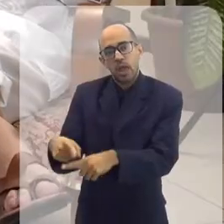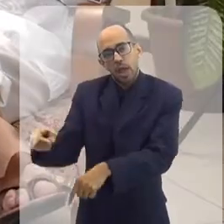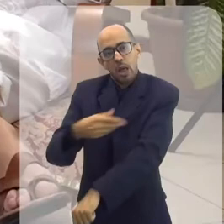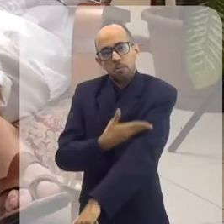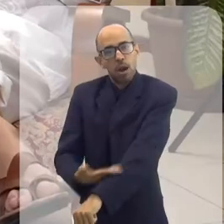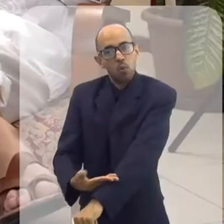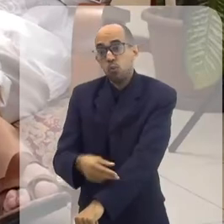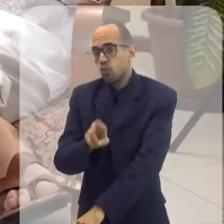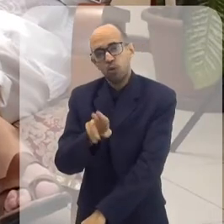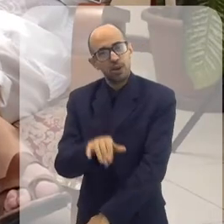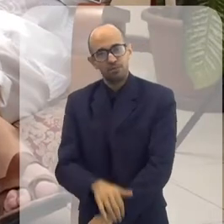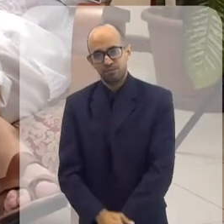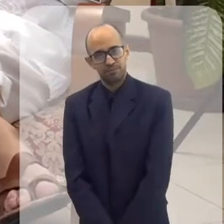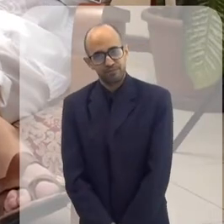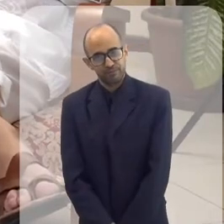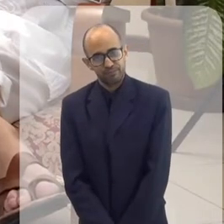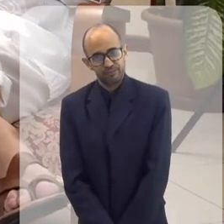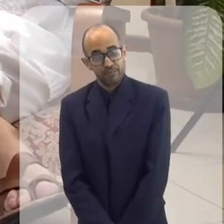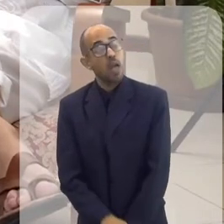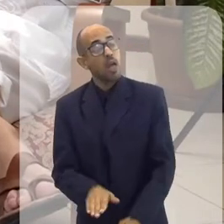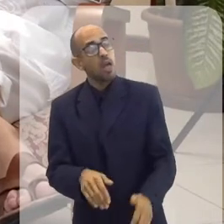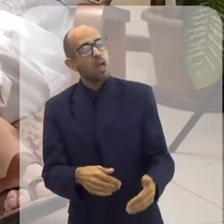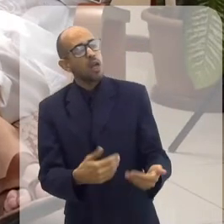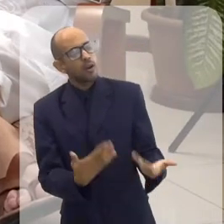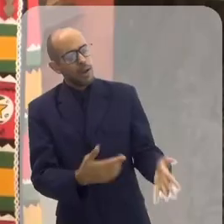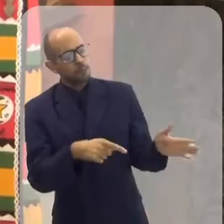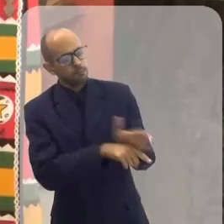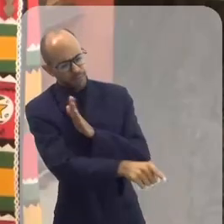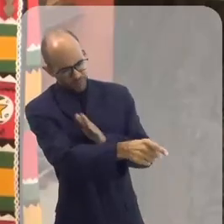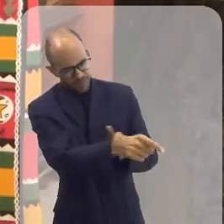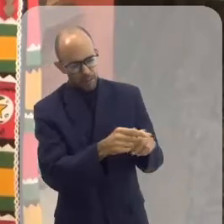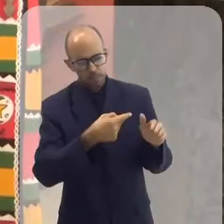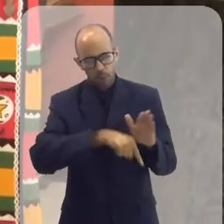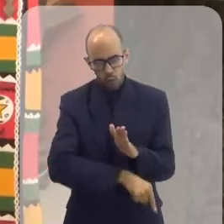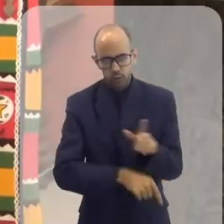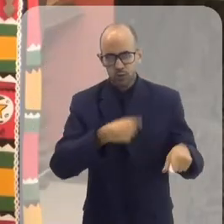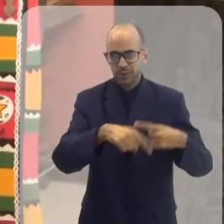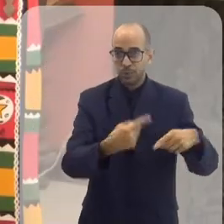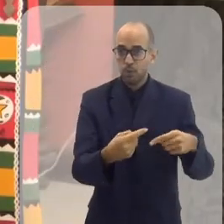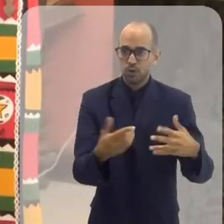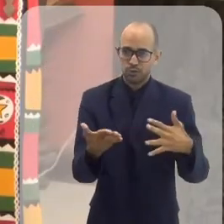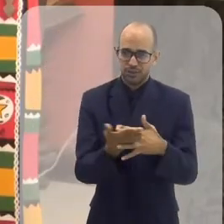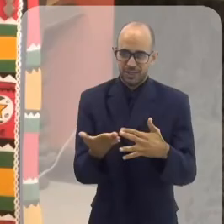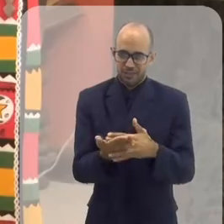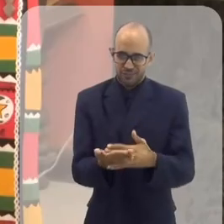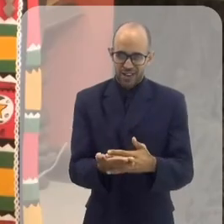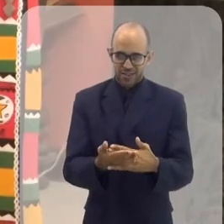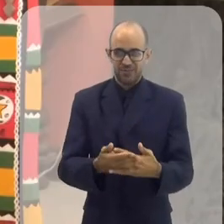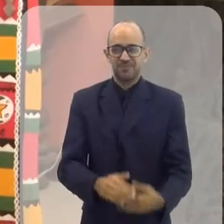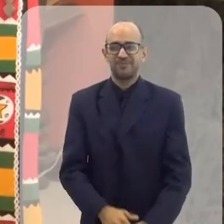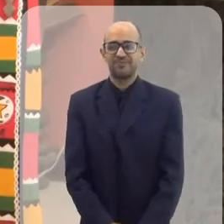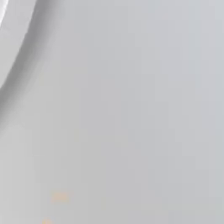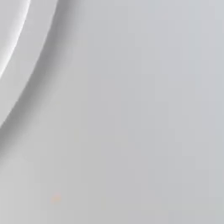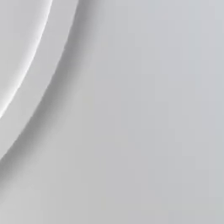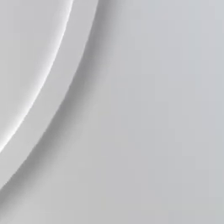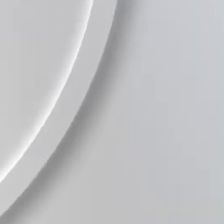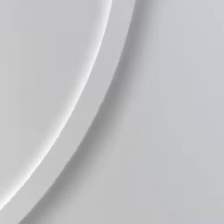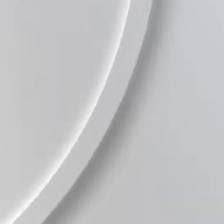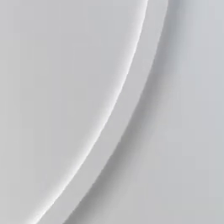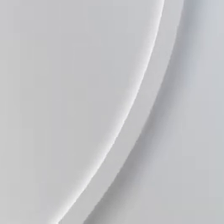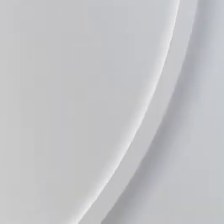mas eu quero entrar mais profundamente desse assunto mas nós vamos ao intervalo e nós voltamos já